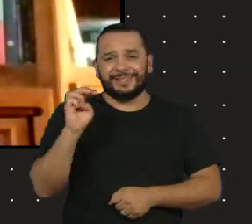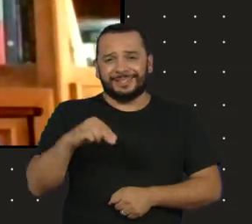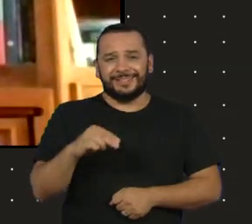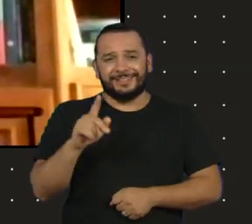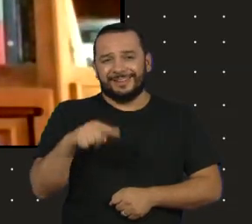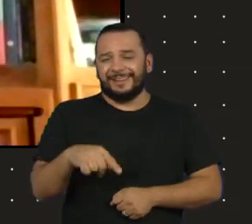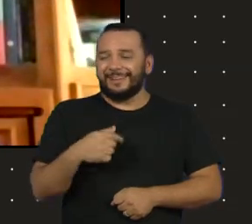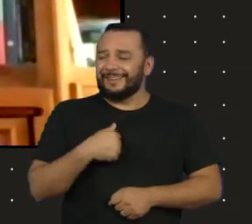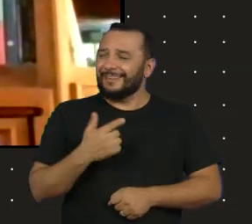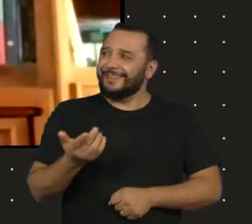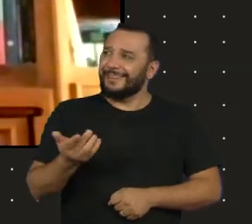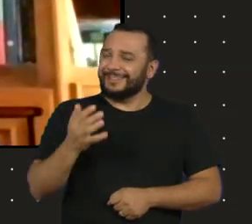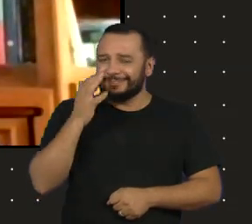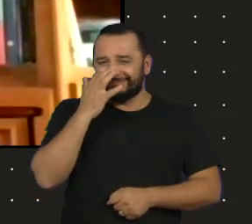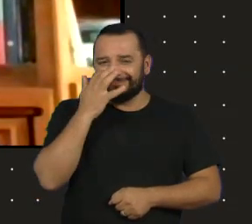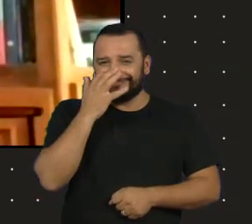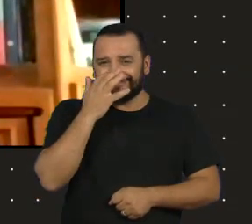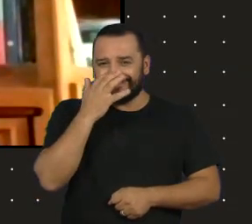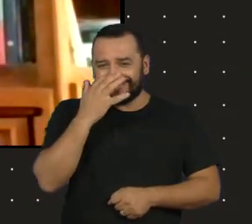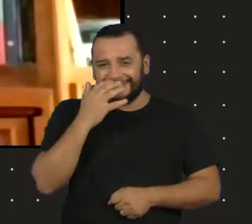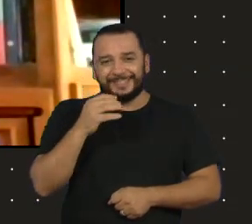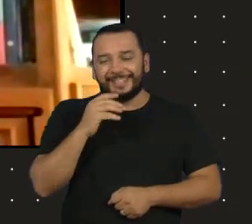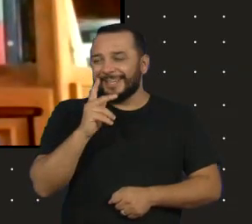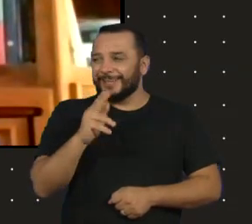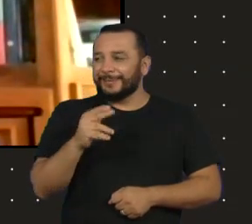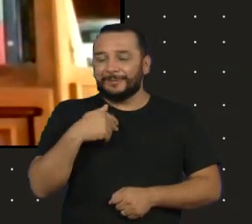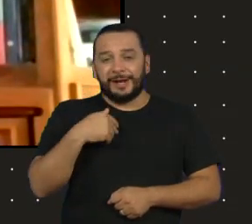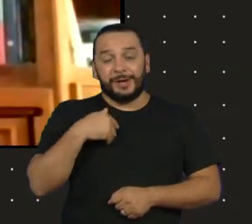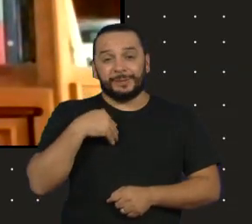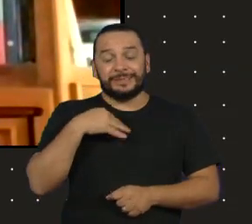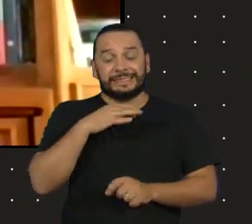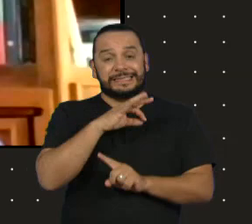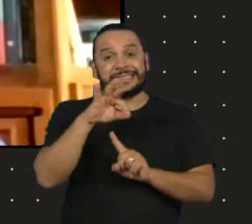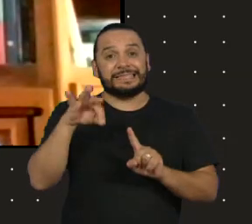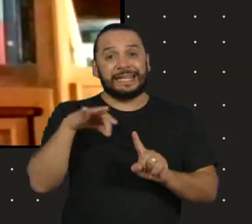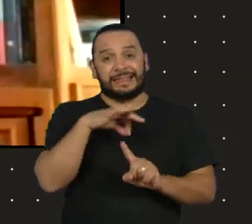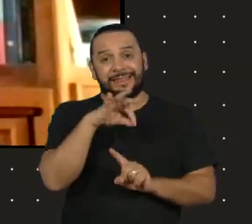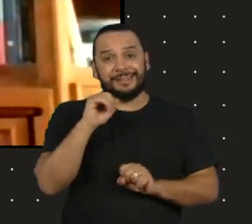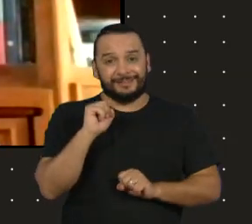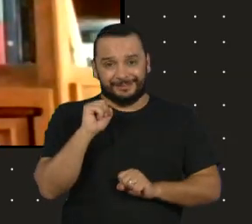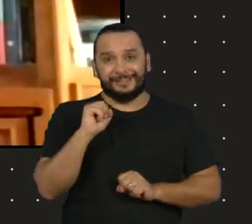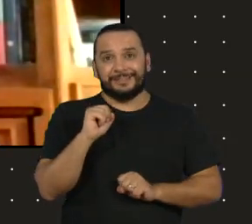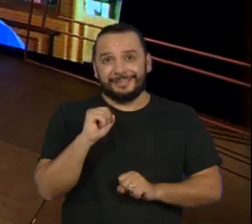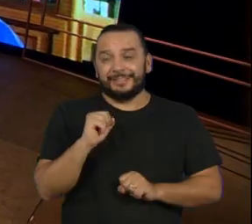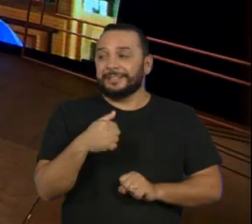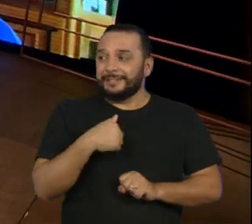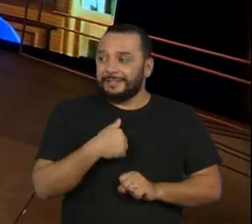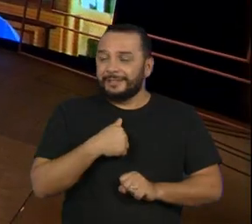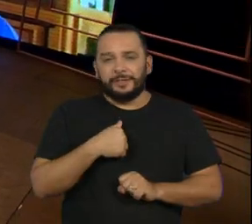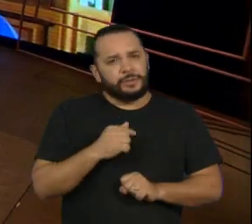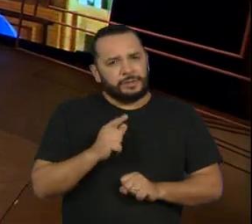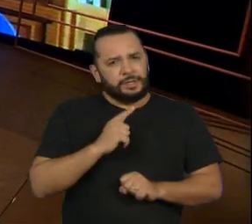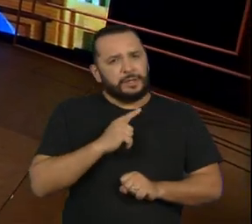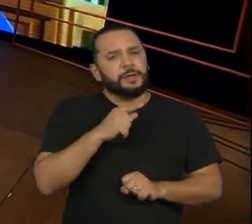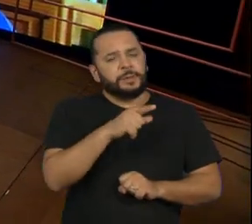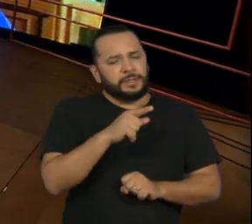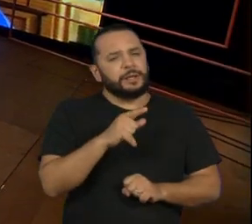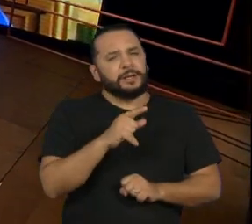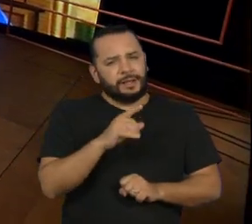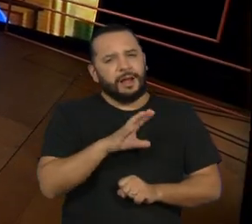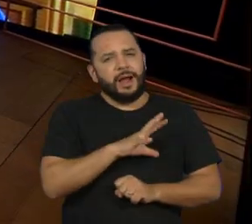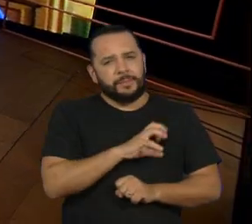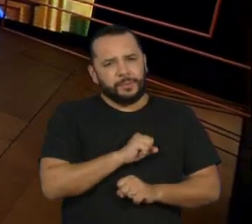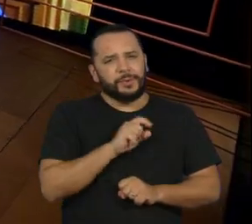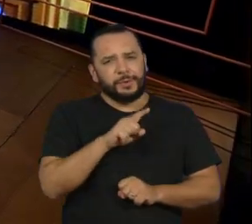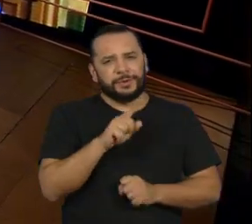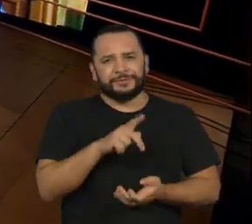Boldrin é uma coisa assim, quase santa. Eu tenho por ele